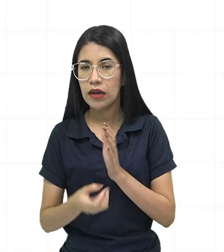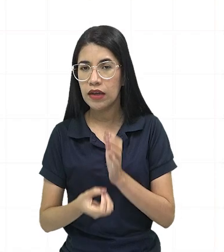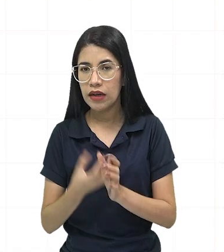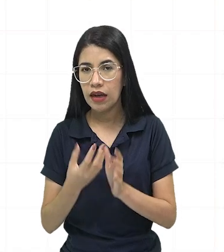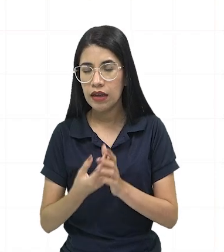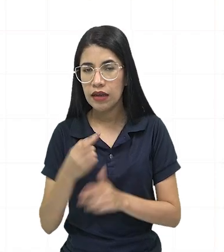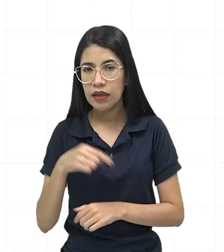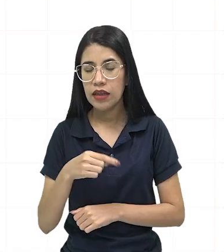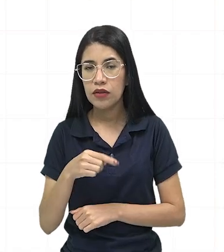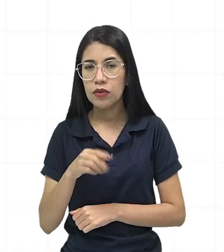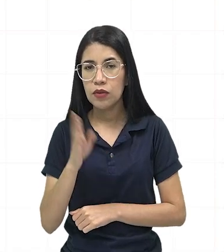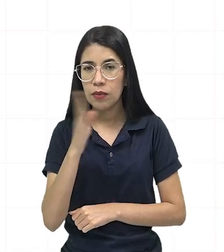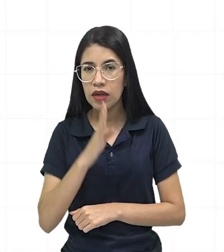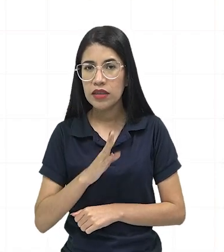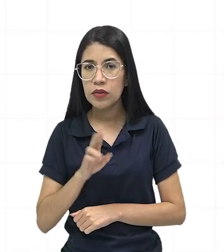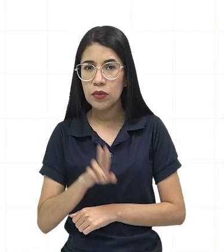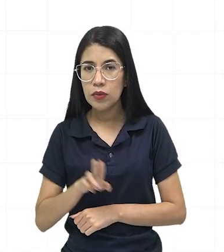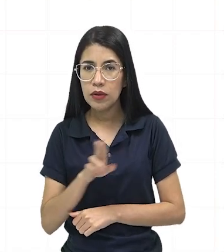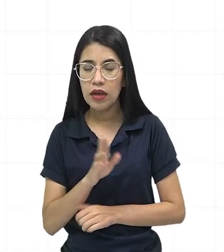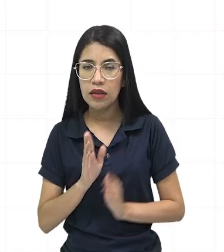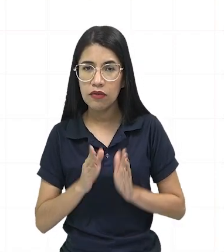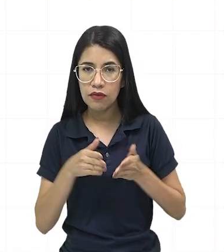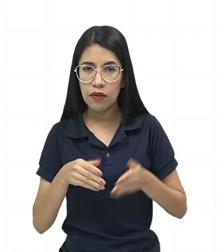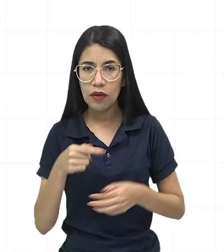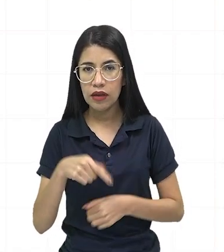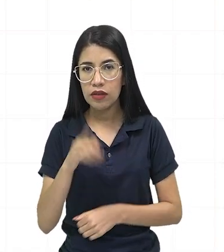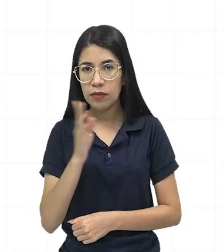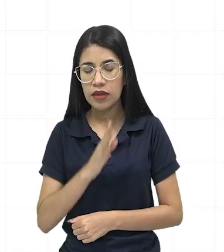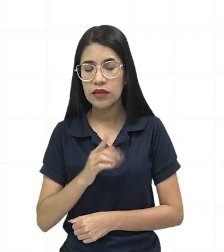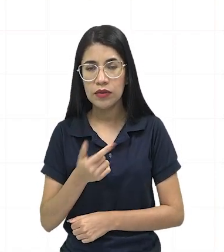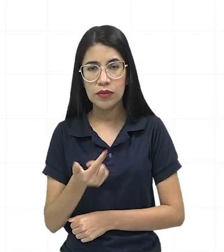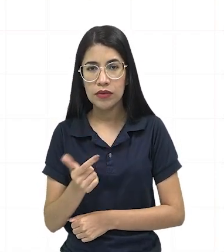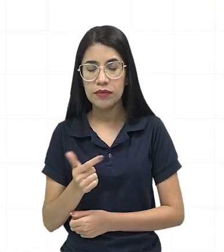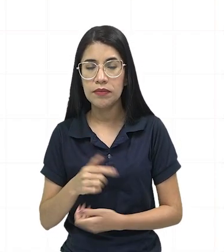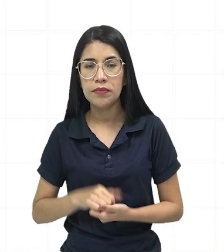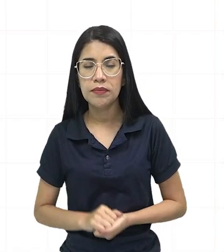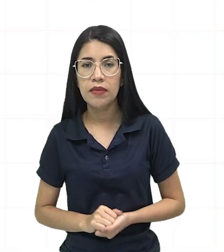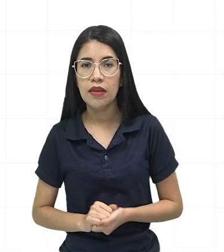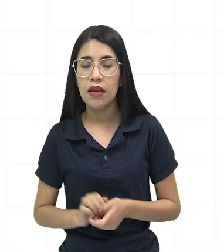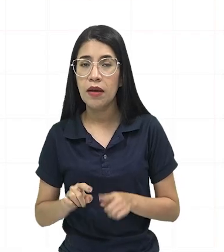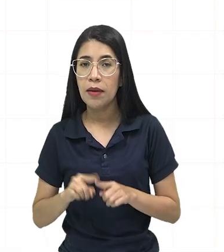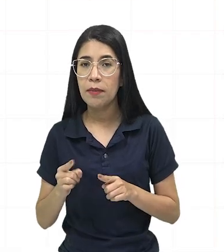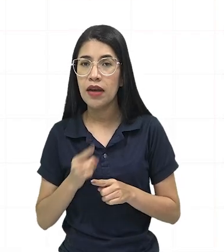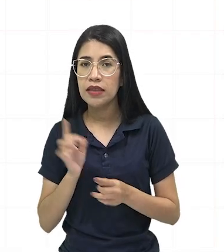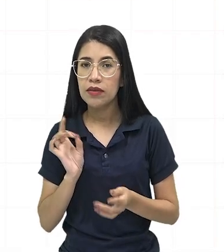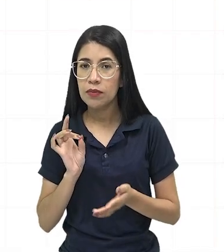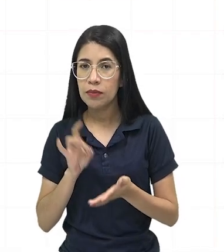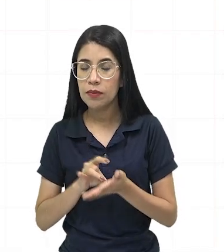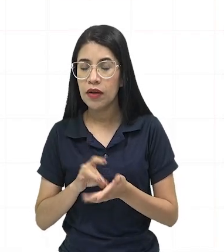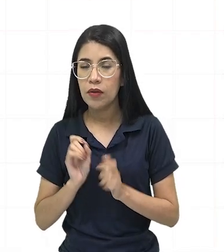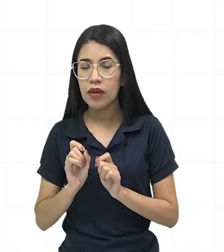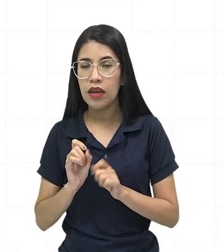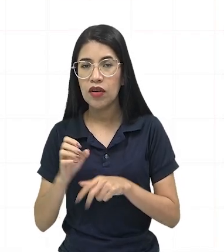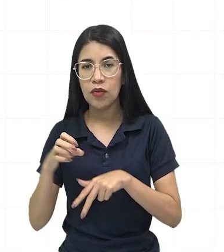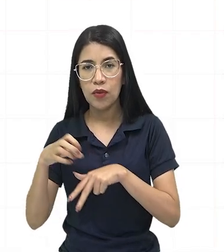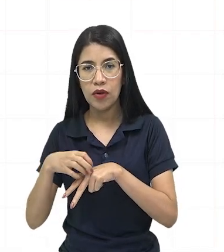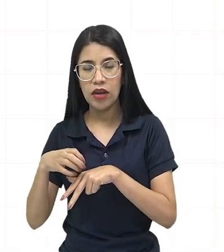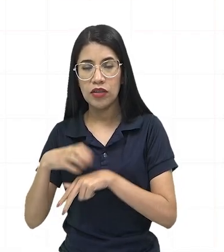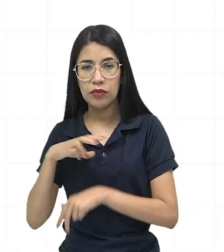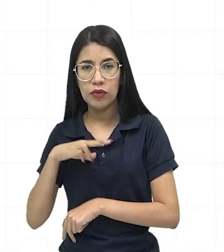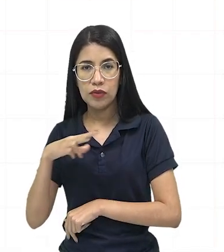criadas no Brasil e aplicadas somente no Brasil nesse momento. Não. O que valia era o que Vossa Majestade, Rei